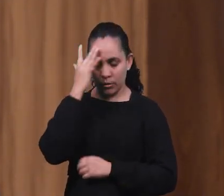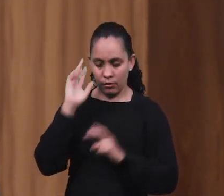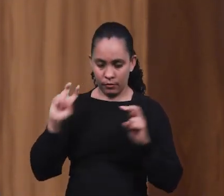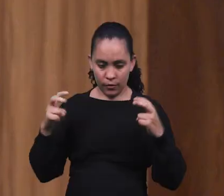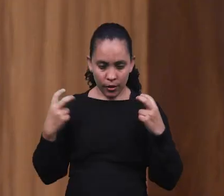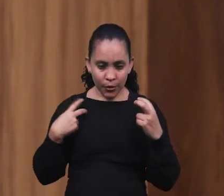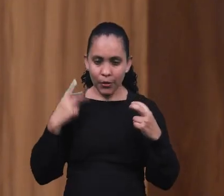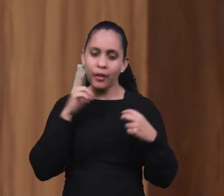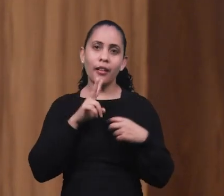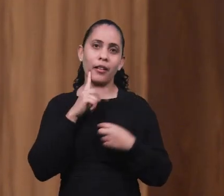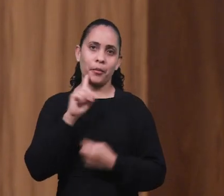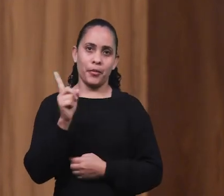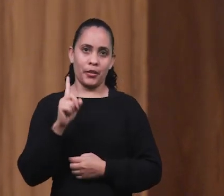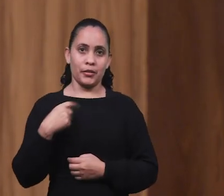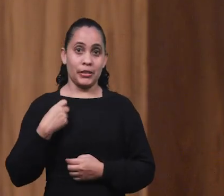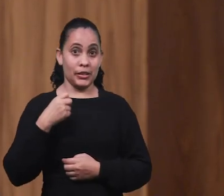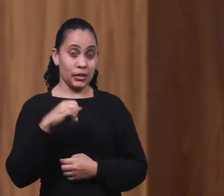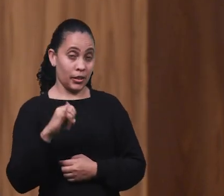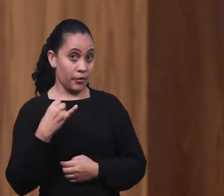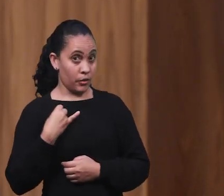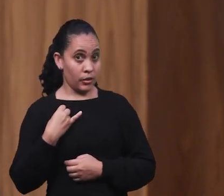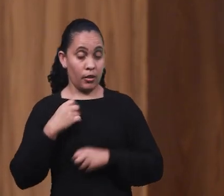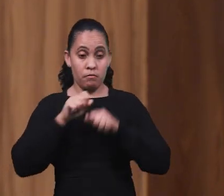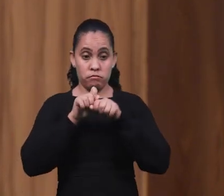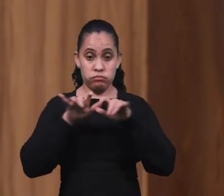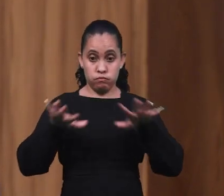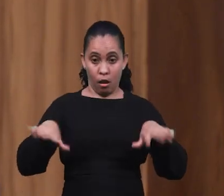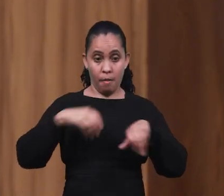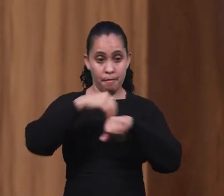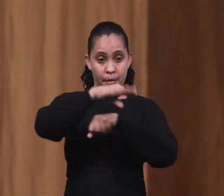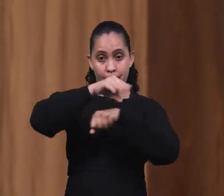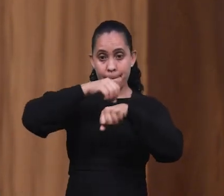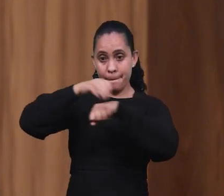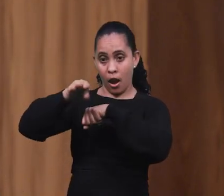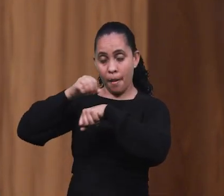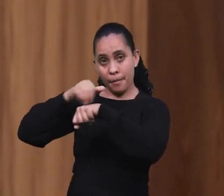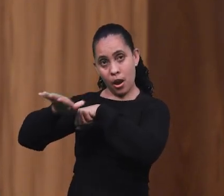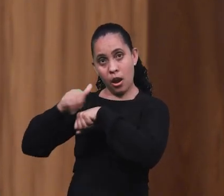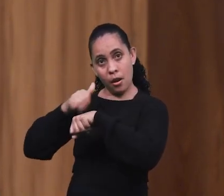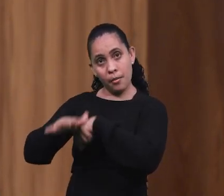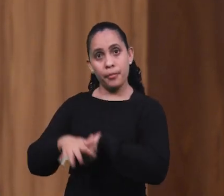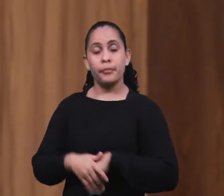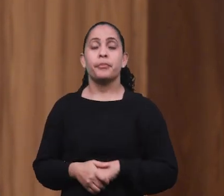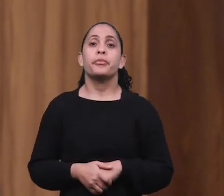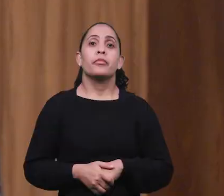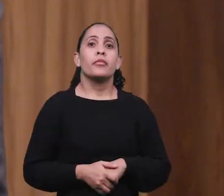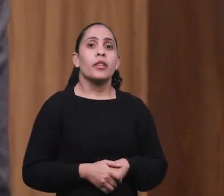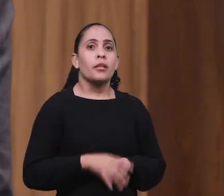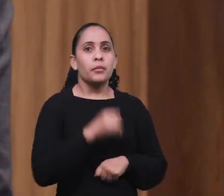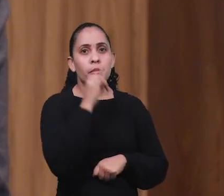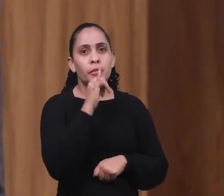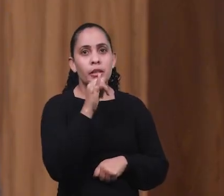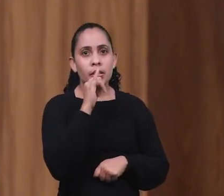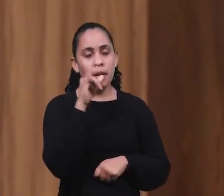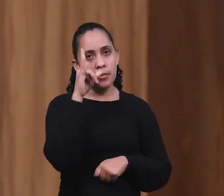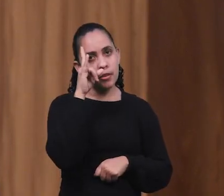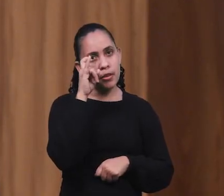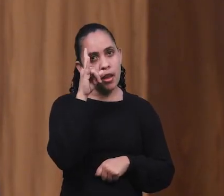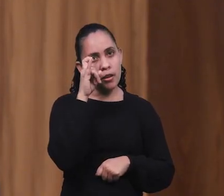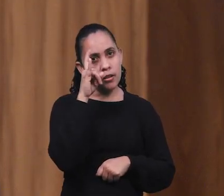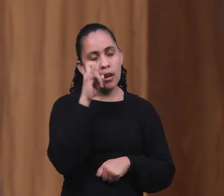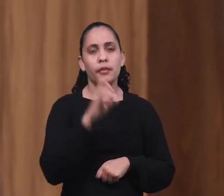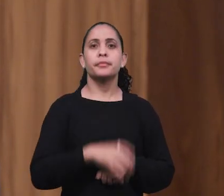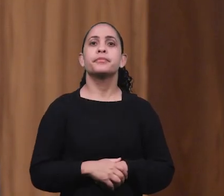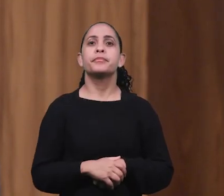é visto não é lembrado. Então, se você não se divulga, se você não coloca uma mídia, por exemplo, no